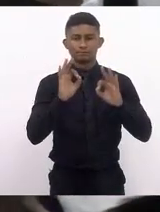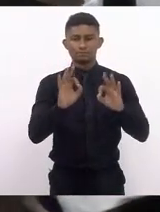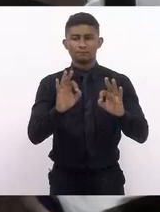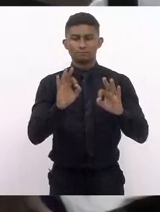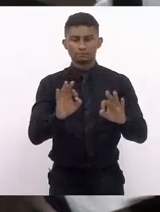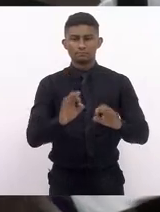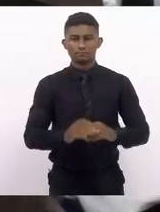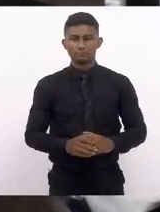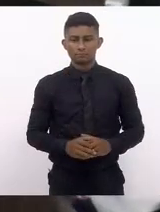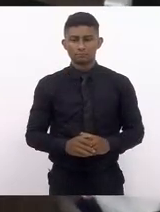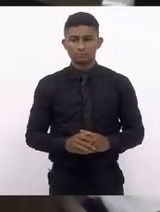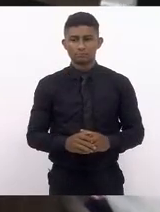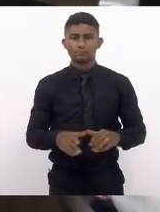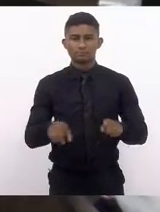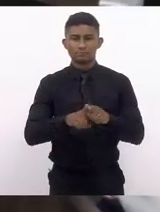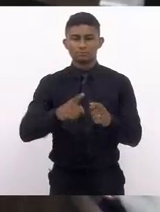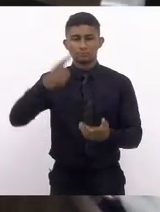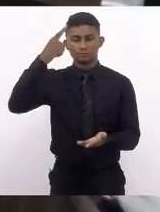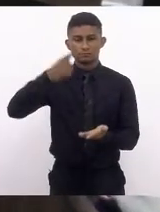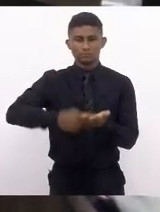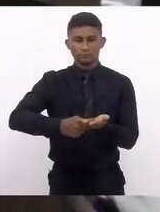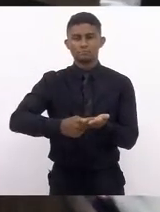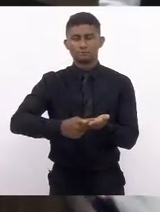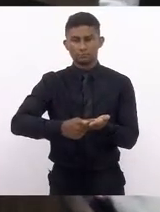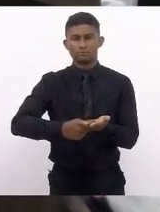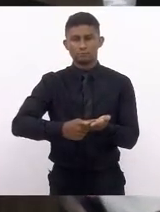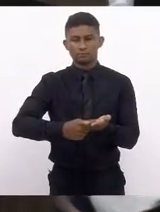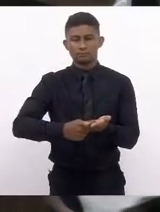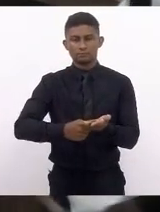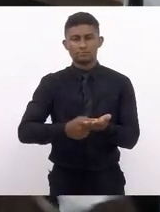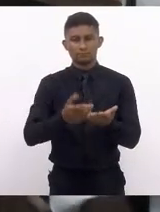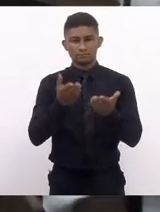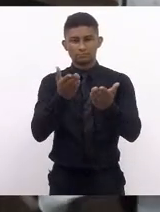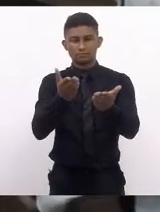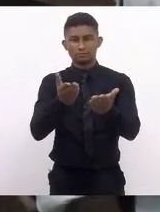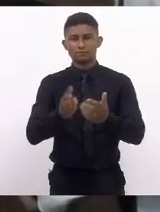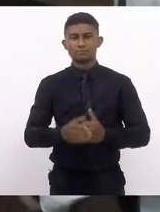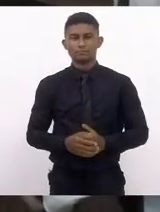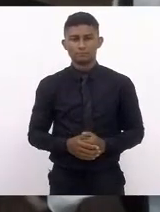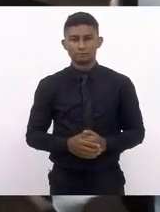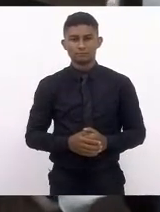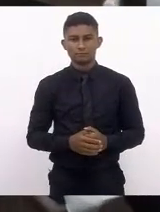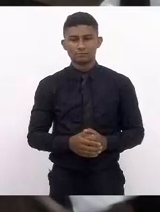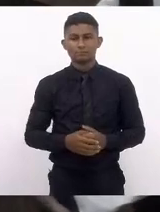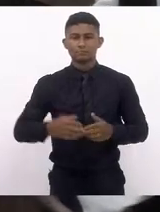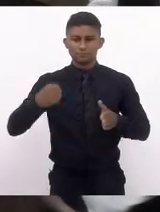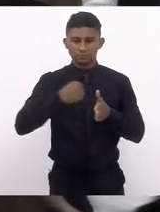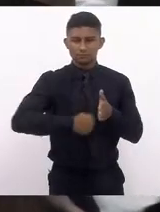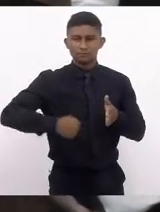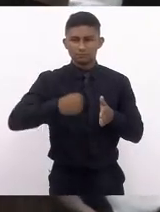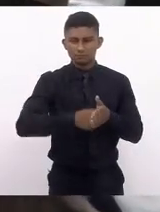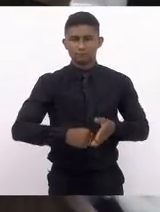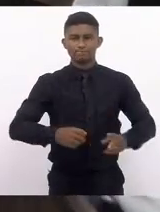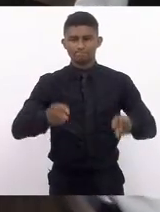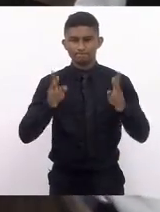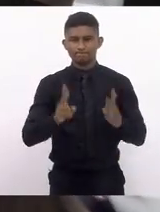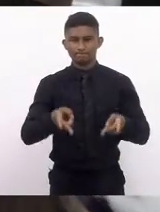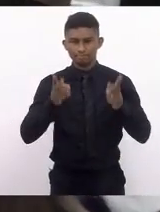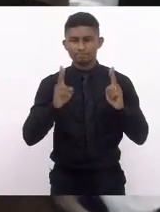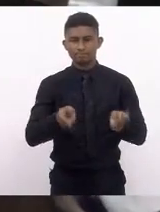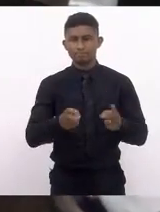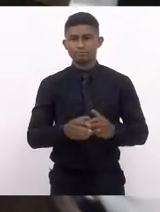inclusive o acordo patrocinado por vossa excelência a luta continua